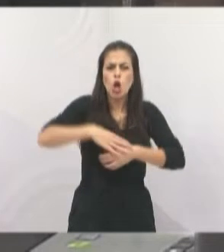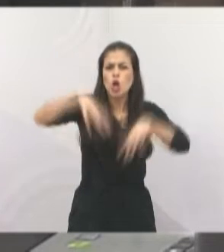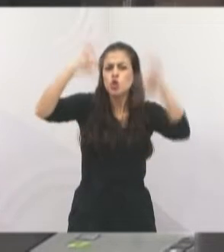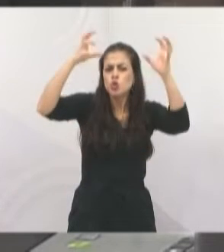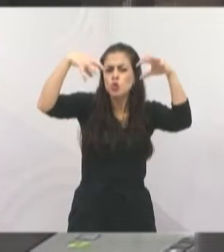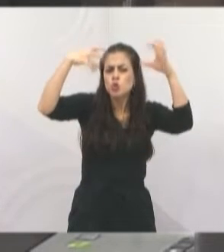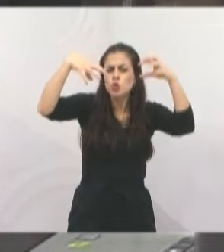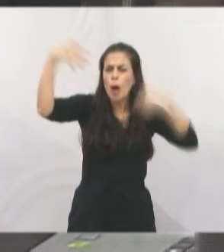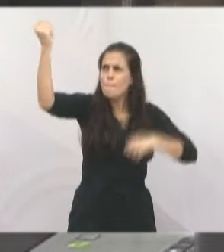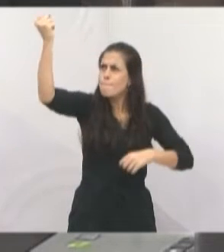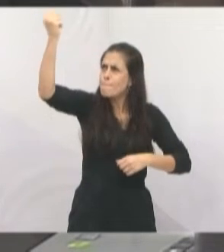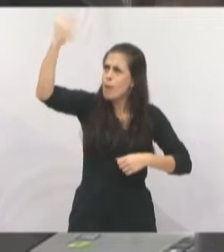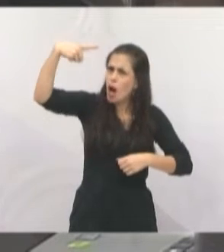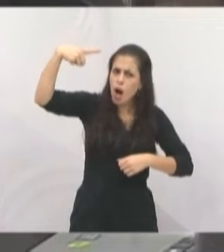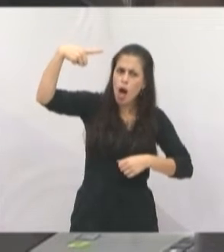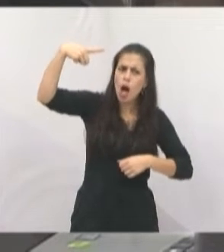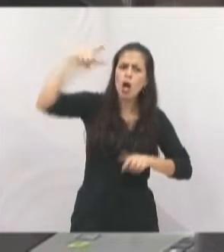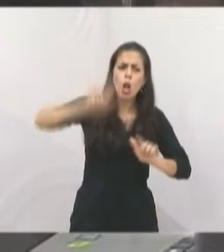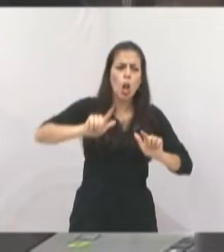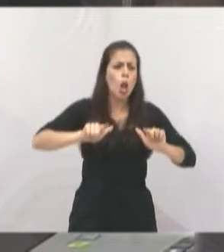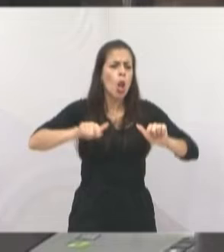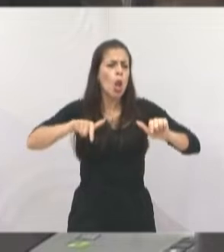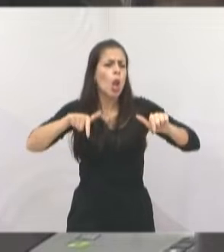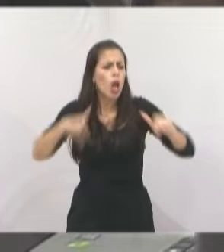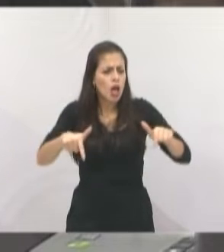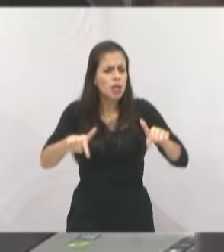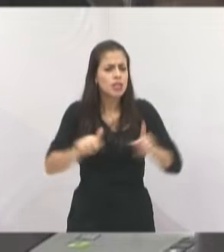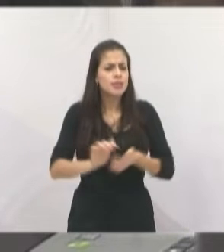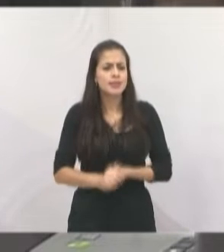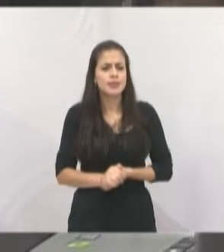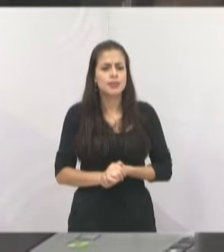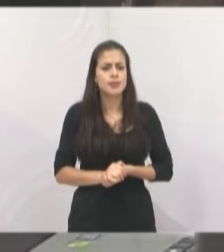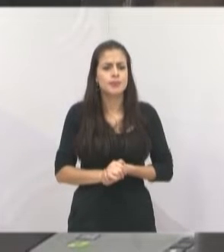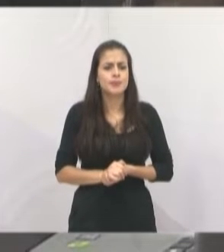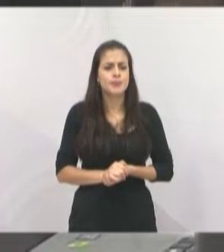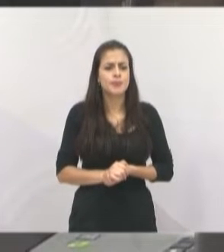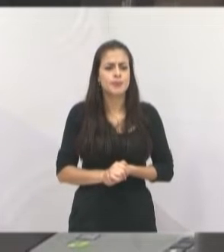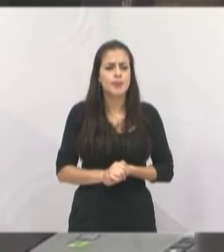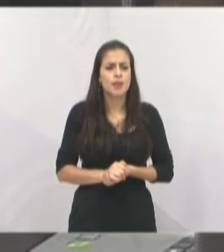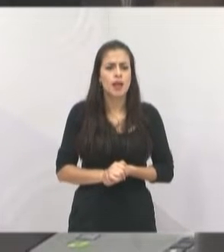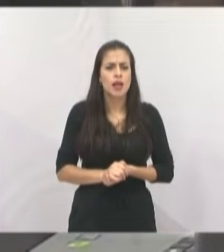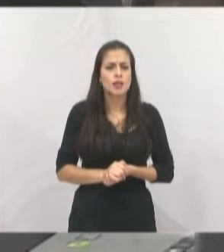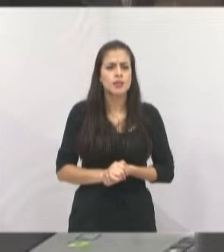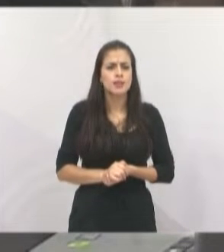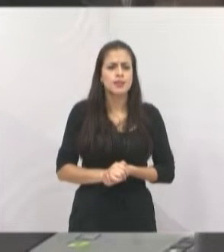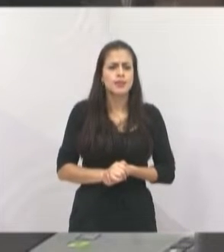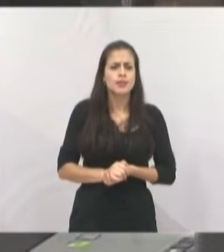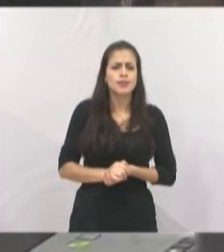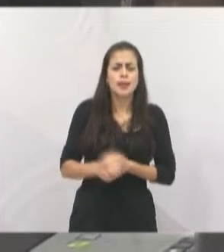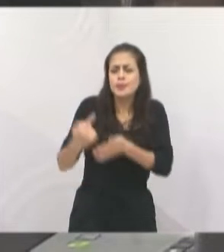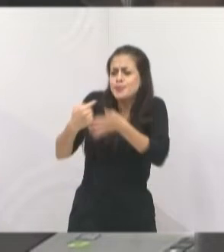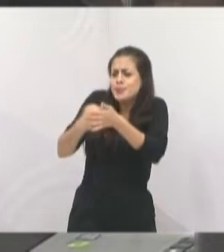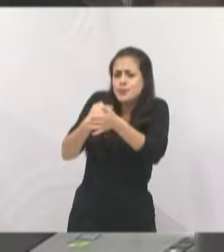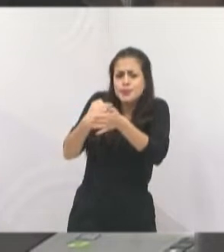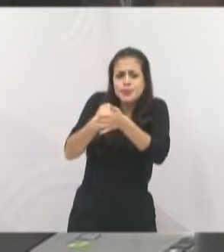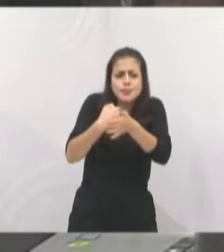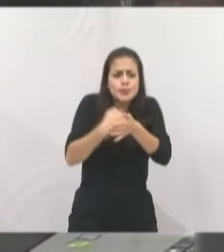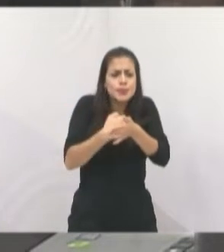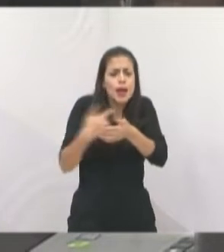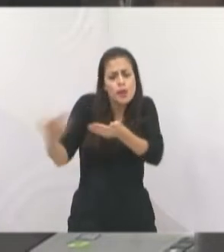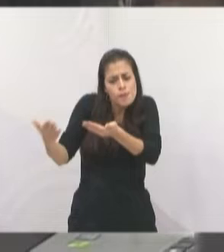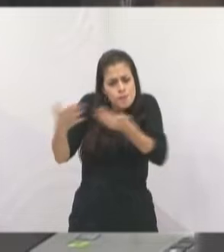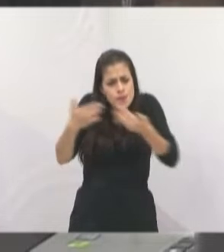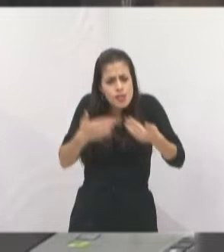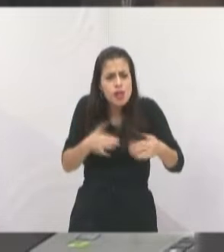chuva, esses agentes aí numa luta gigantesca. Nós fomos procurados por vários agentes no nosso